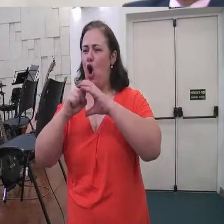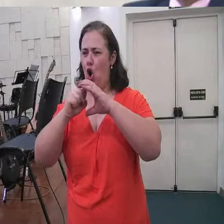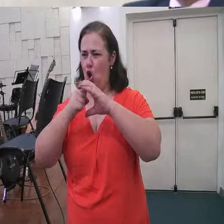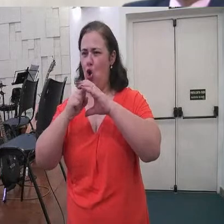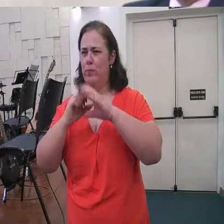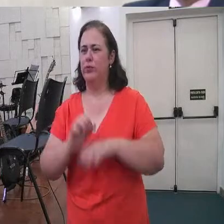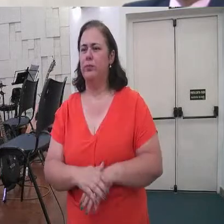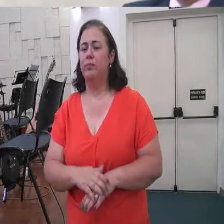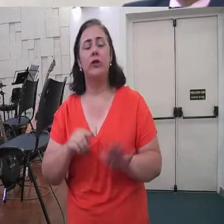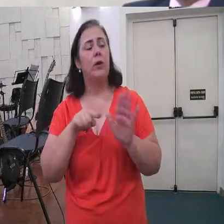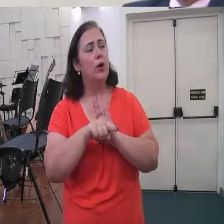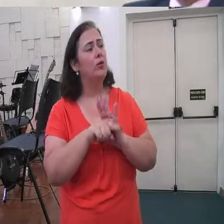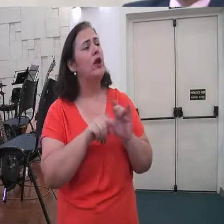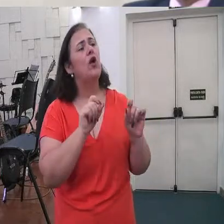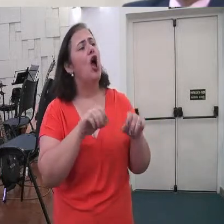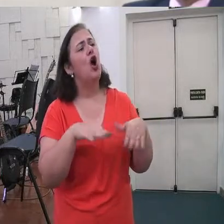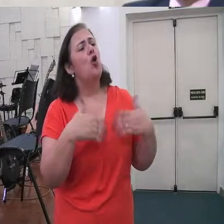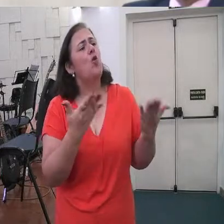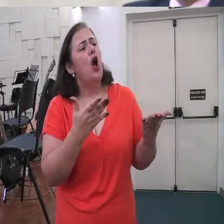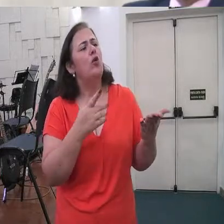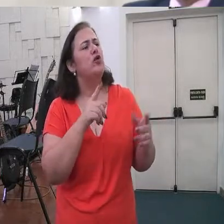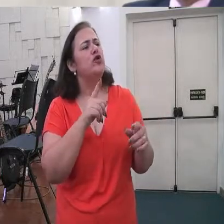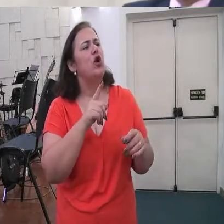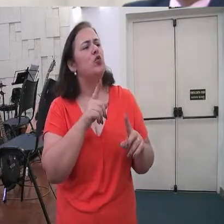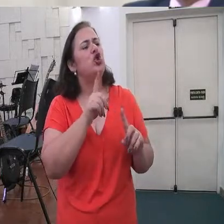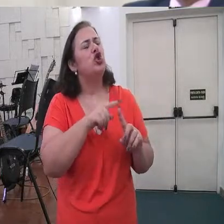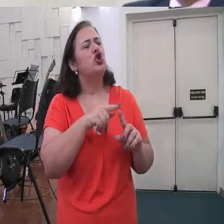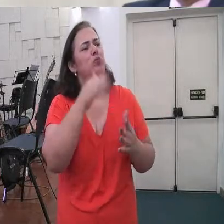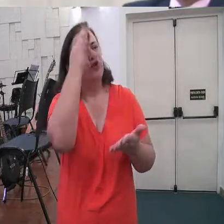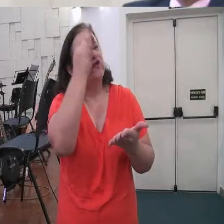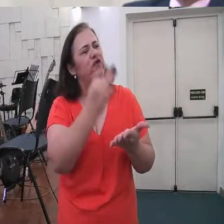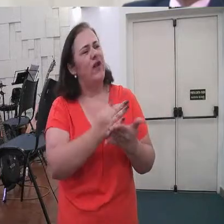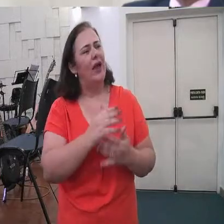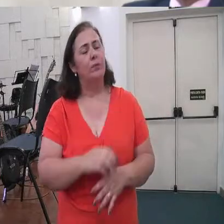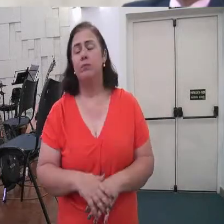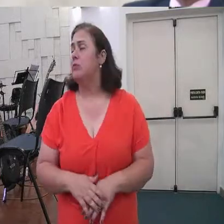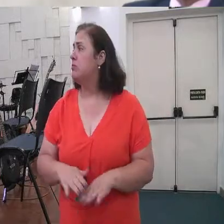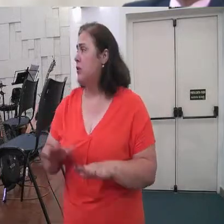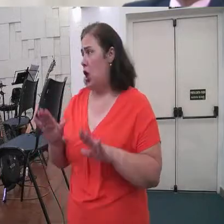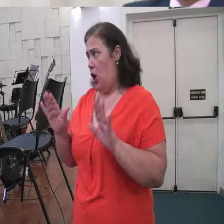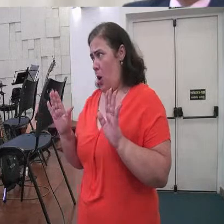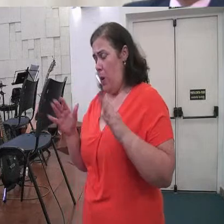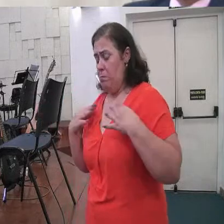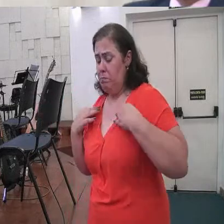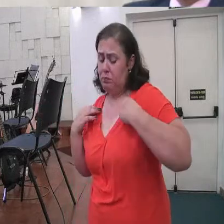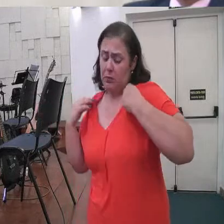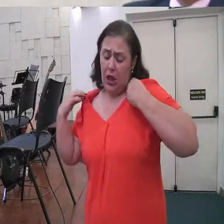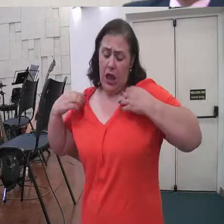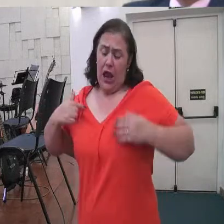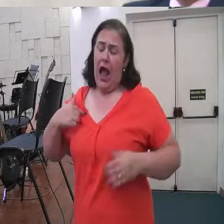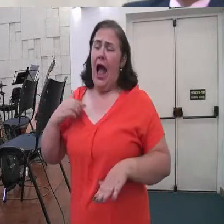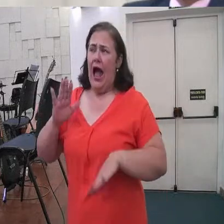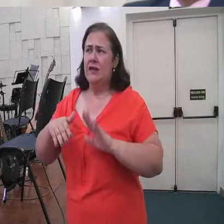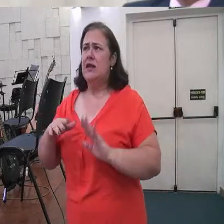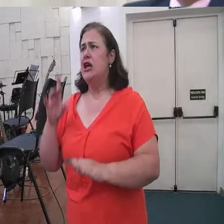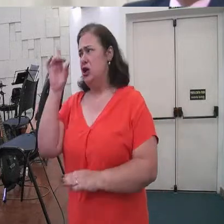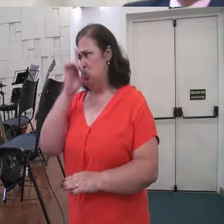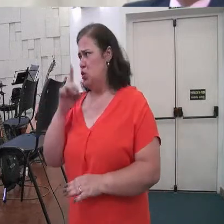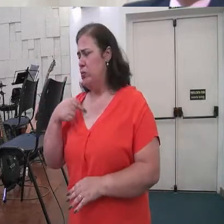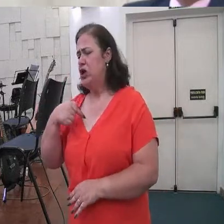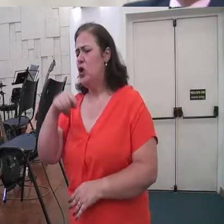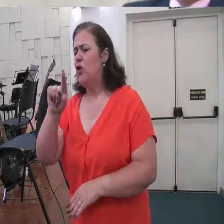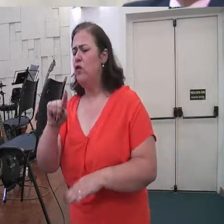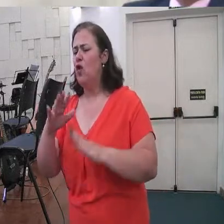bom, durante a semana, no domingo eu visito uma igreja evangélica.